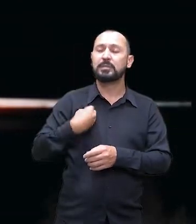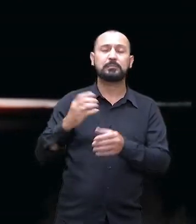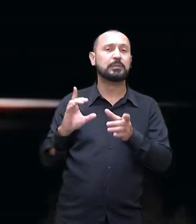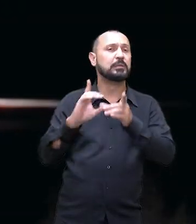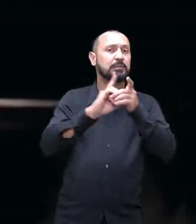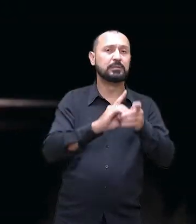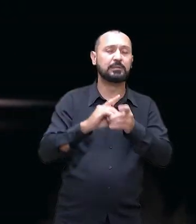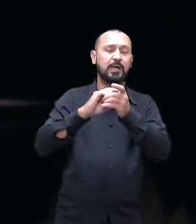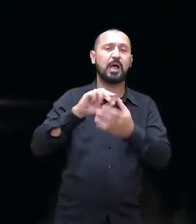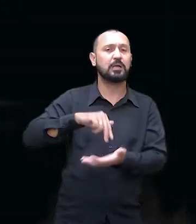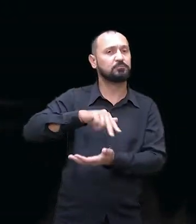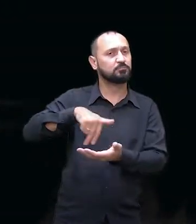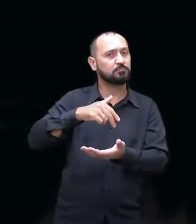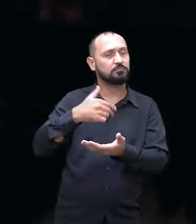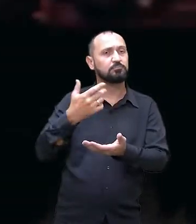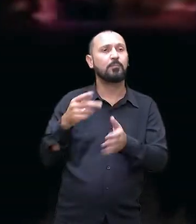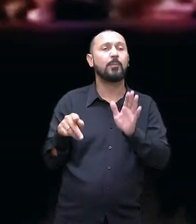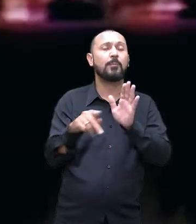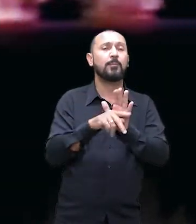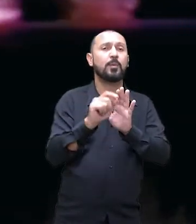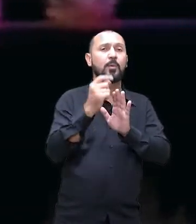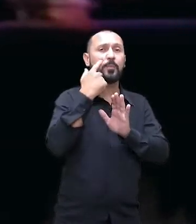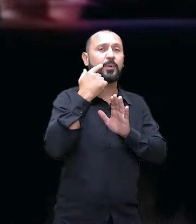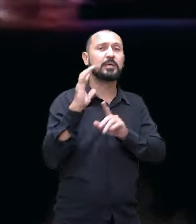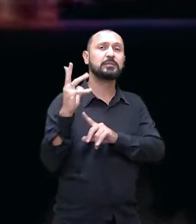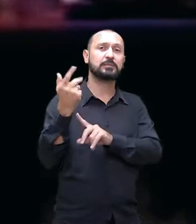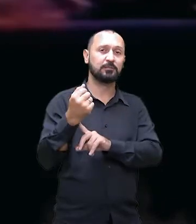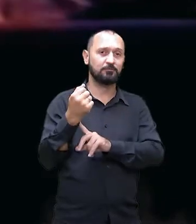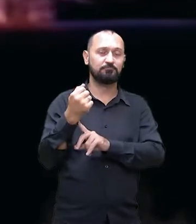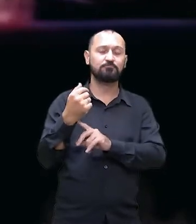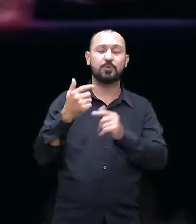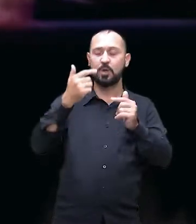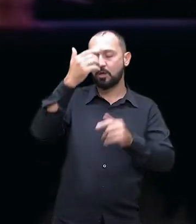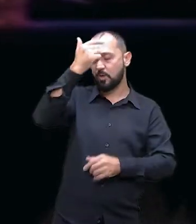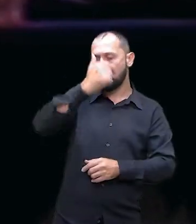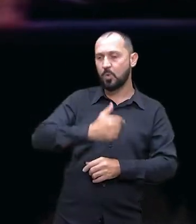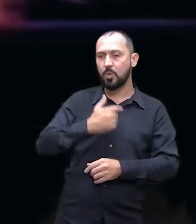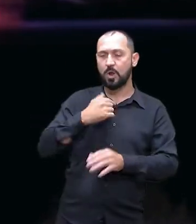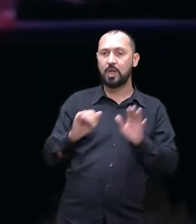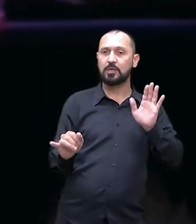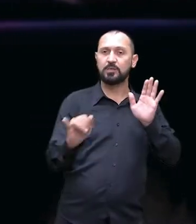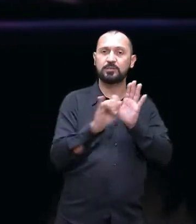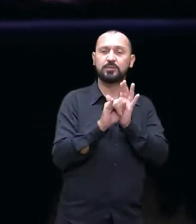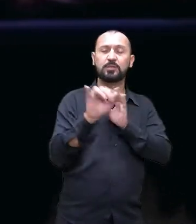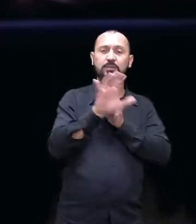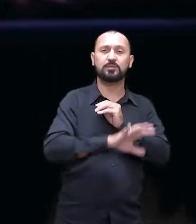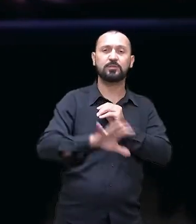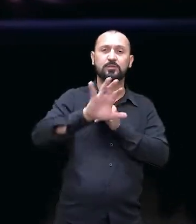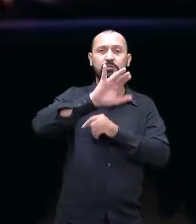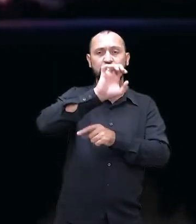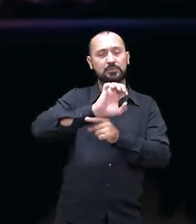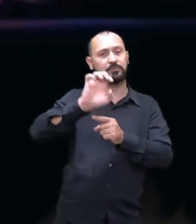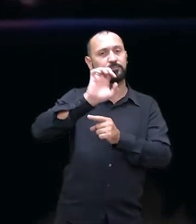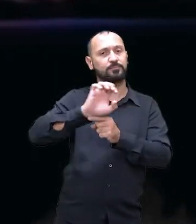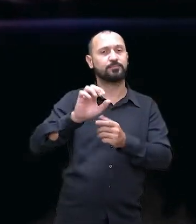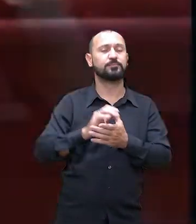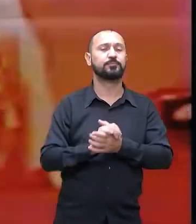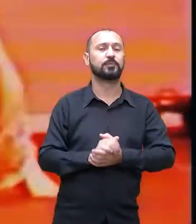à dança, tornando popular essa arte, além de incorporá-la à identidade regional do estado.